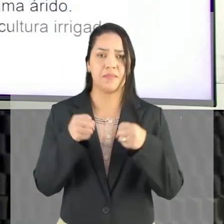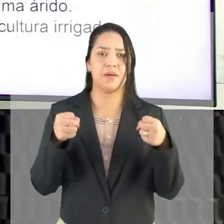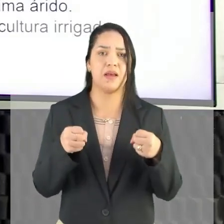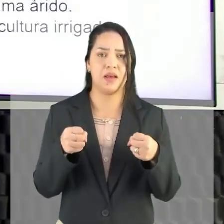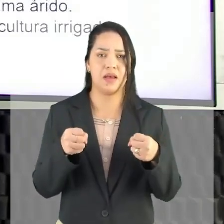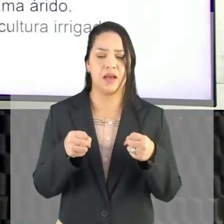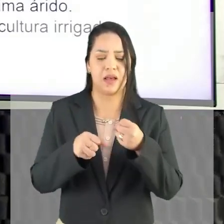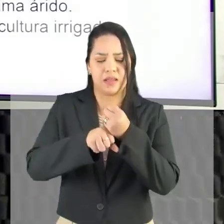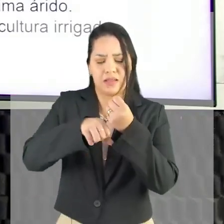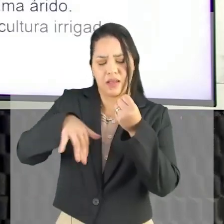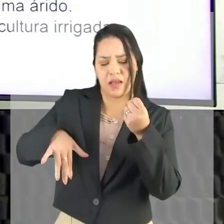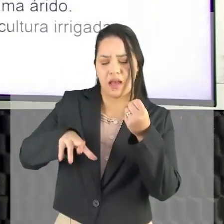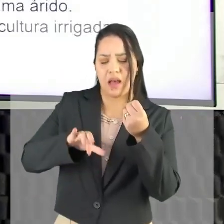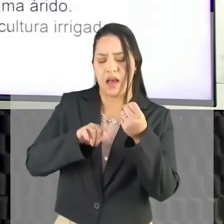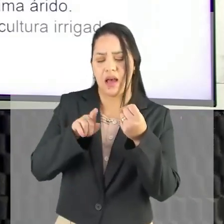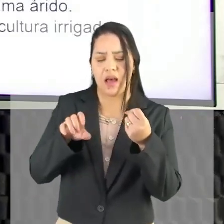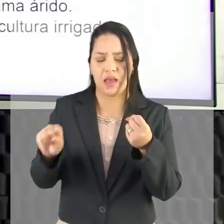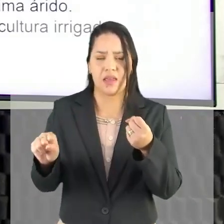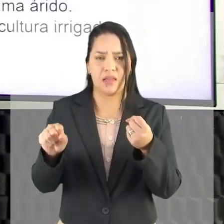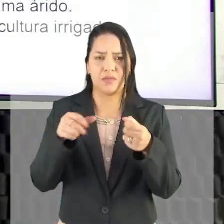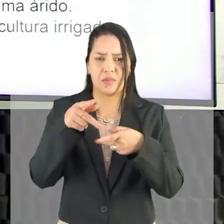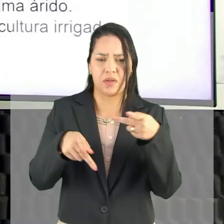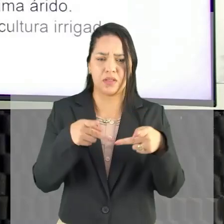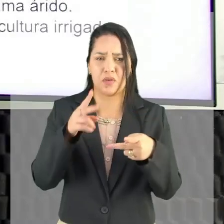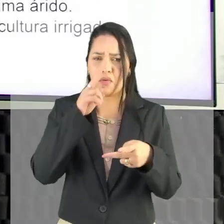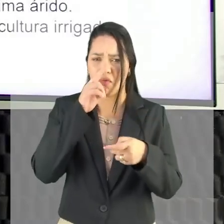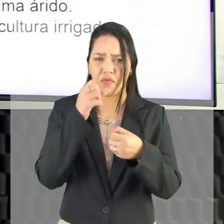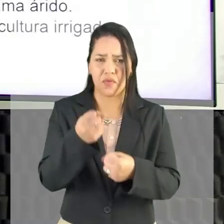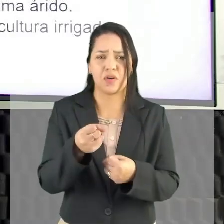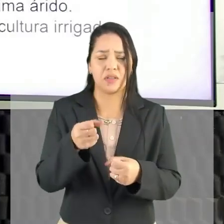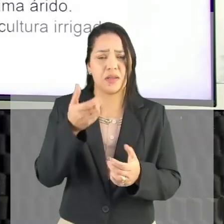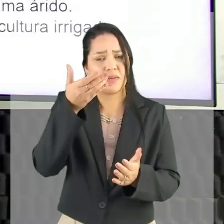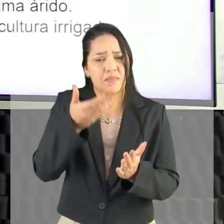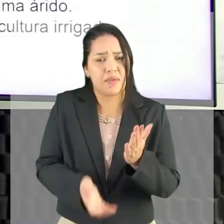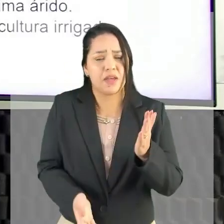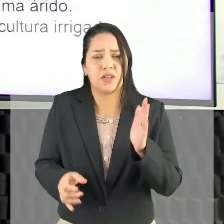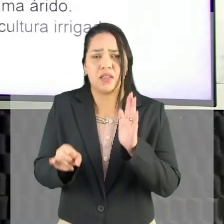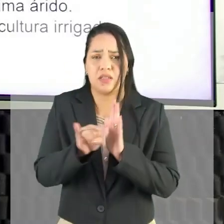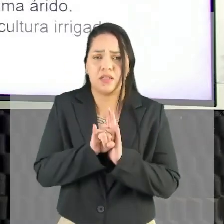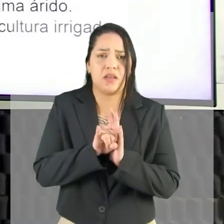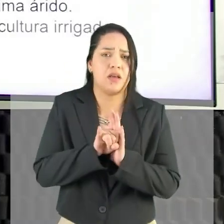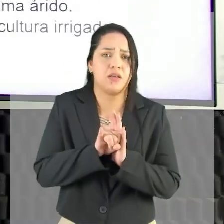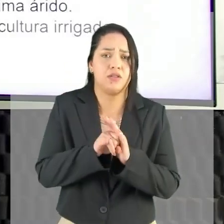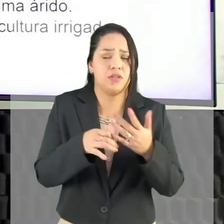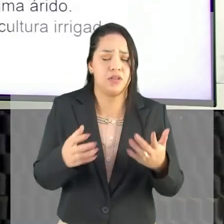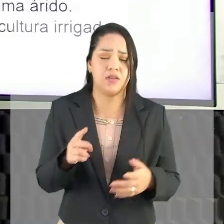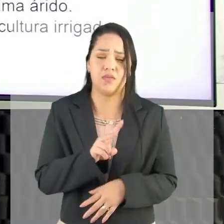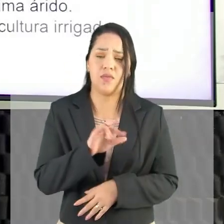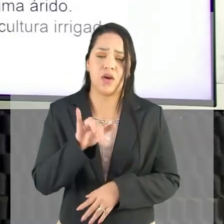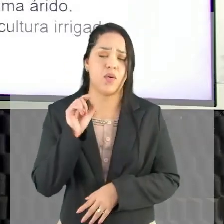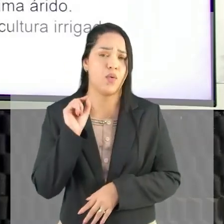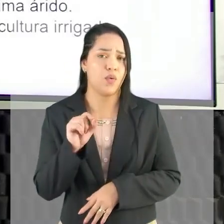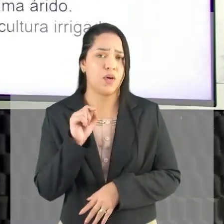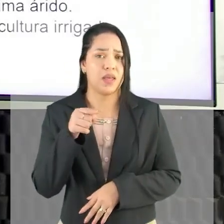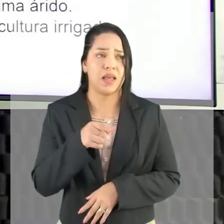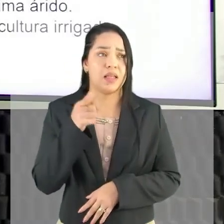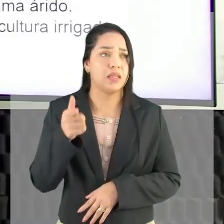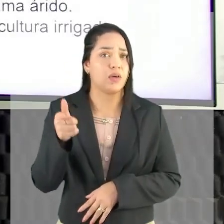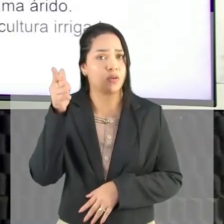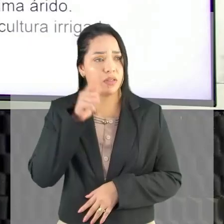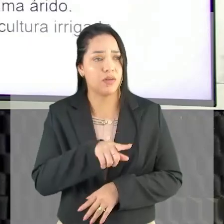raízes. Quando você desloca uma população forçadamente, ela perde a sua identidade. E isso vai fazer com que ela não